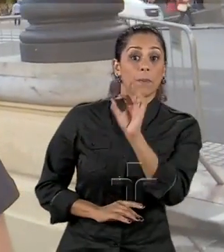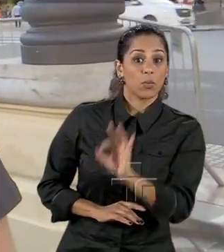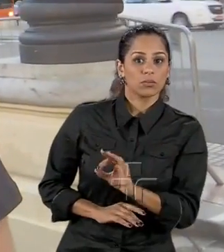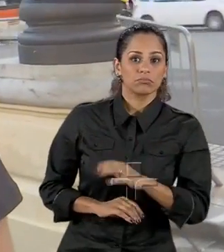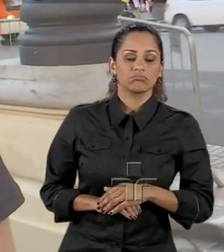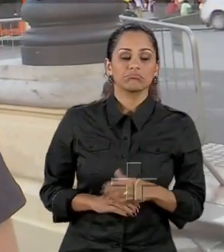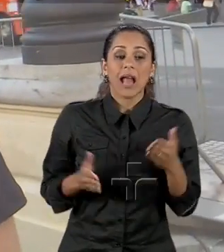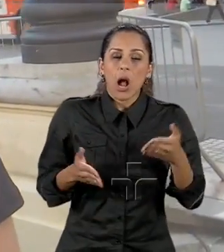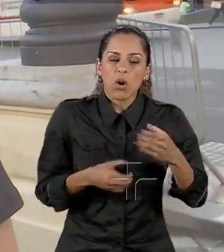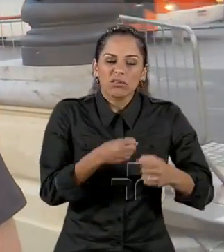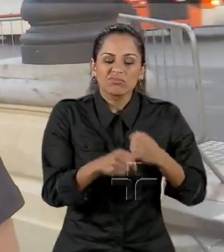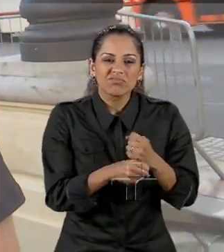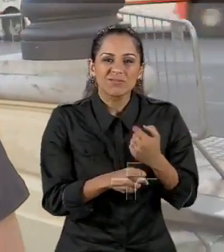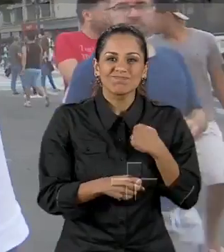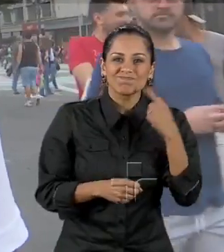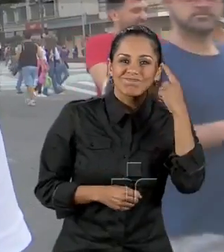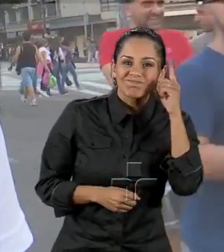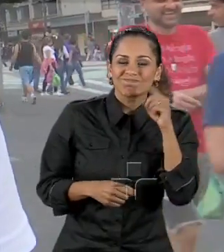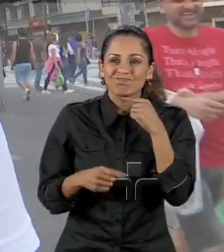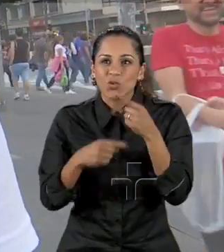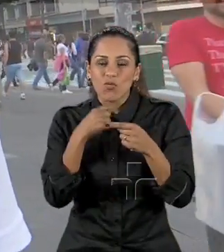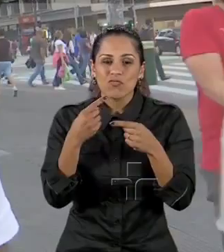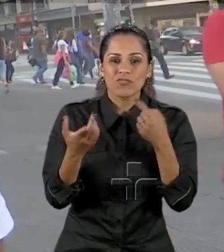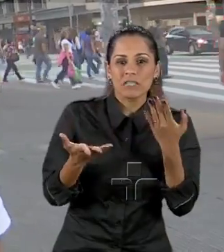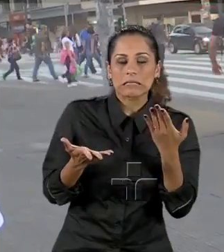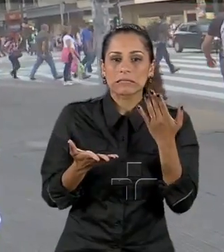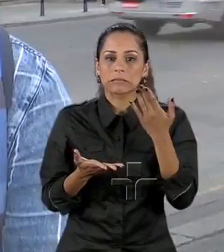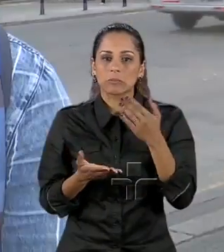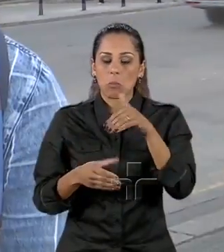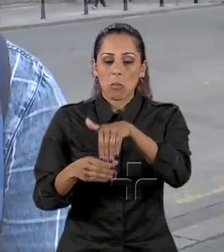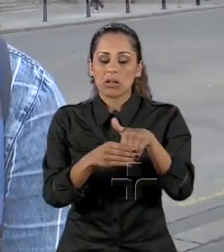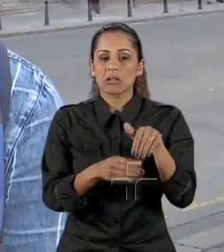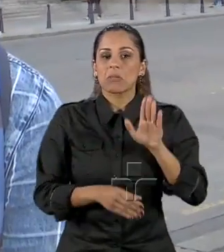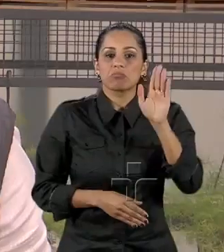indeciso pela falta de candidato. A minha firmeza agora é votar